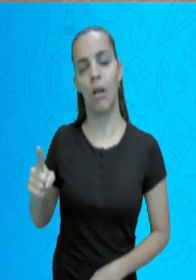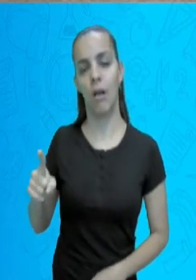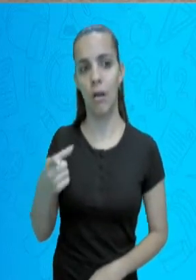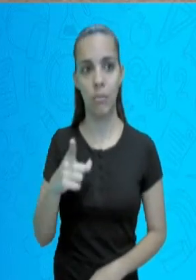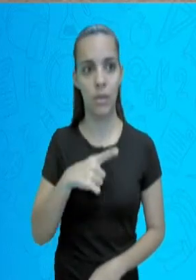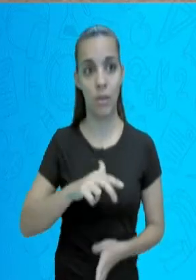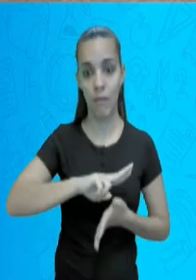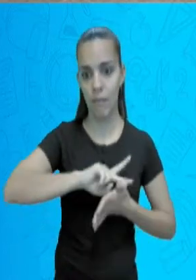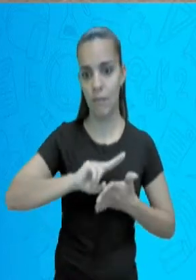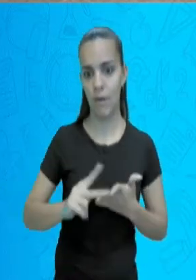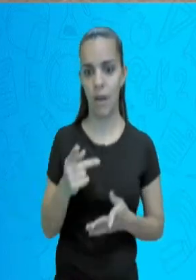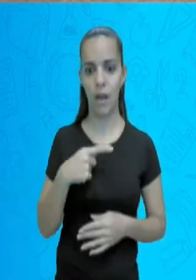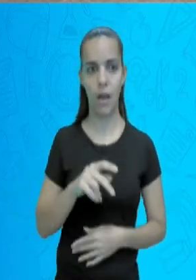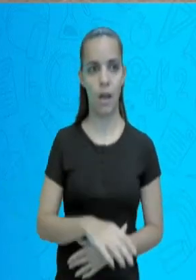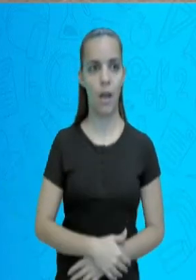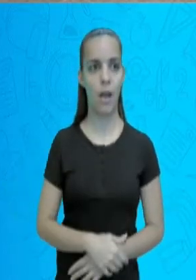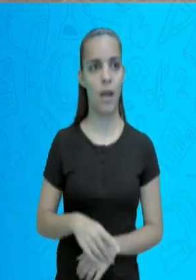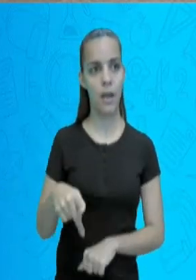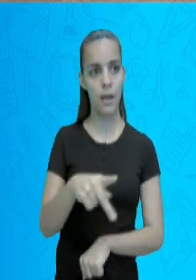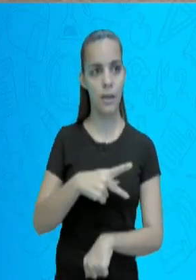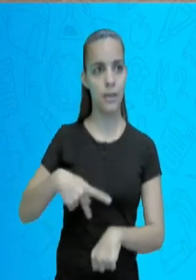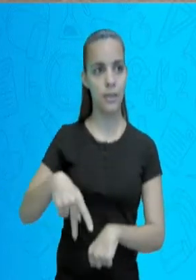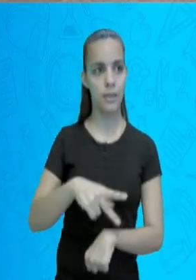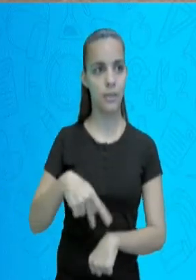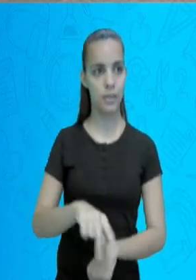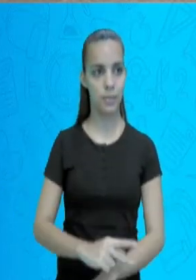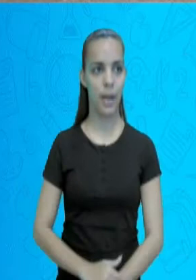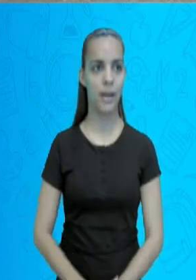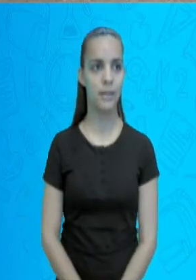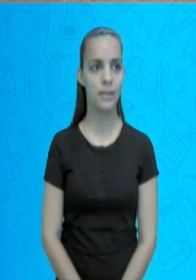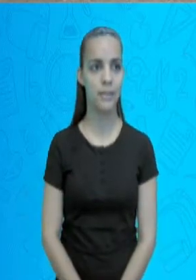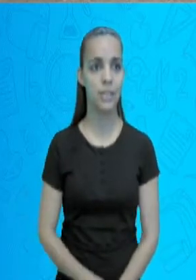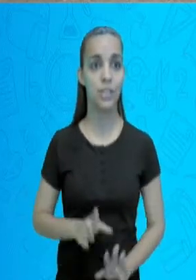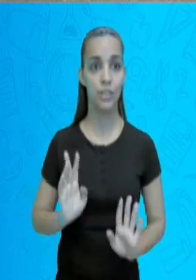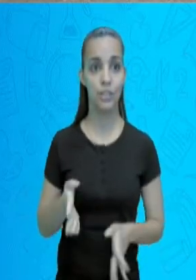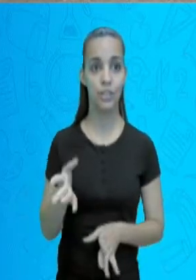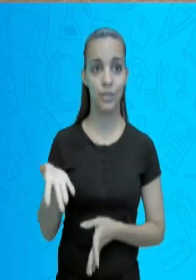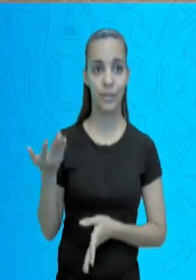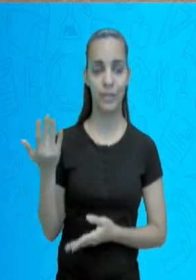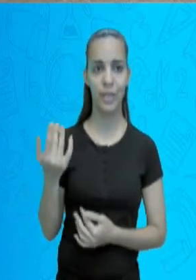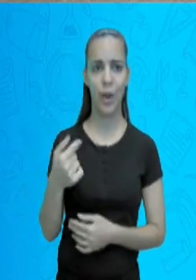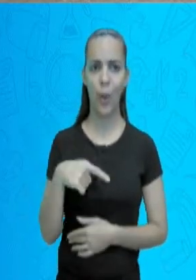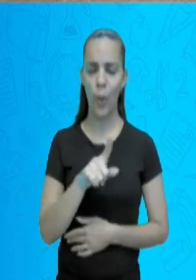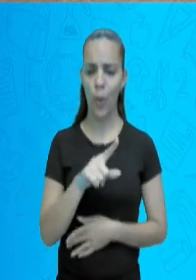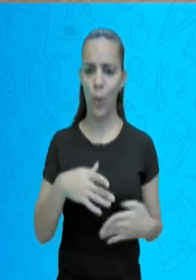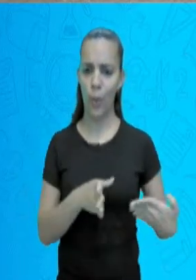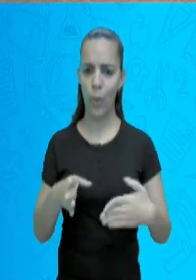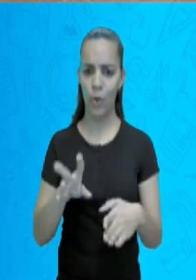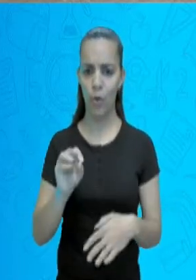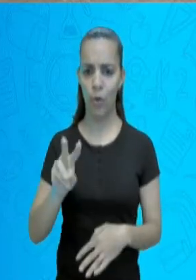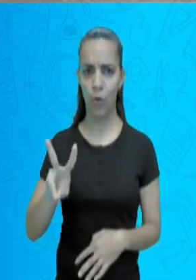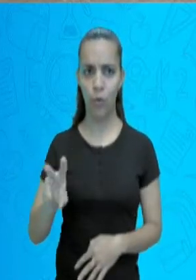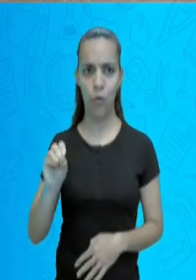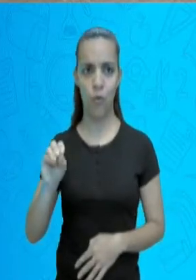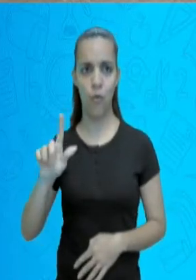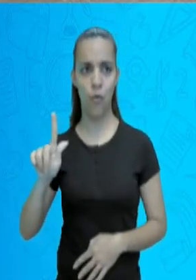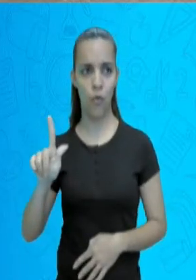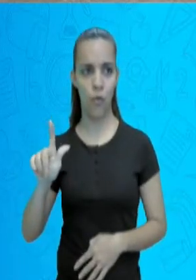2.800 quilômetros, e você já tinha falado que o Volga tem 3.600 quilômetros?